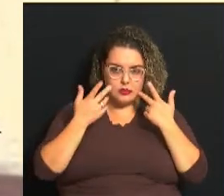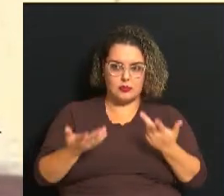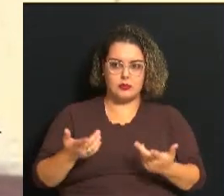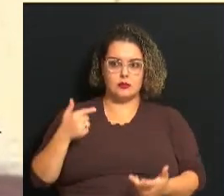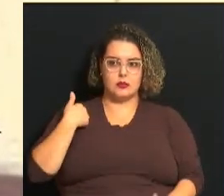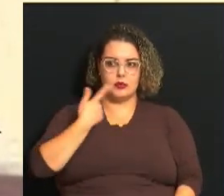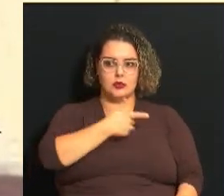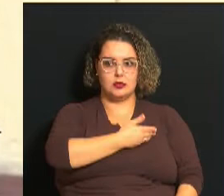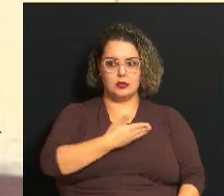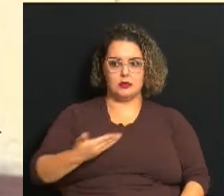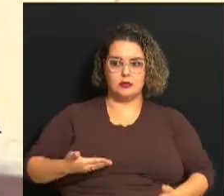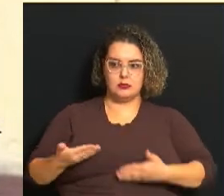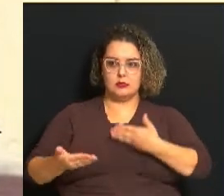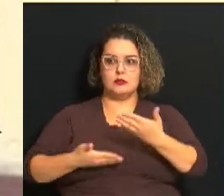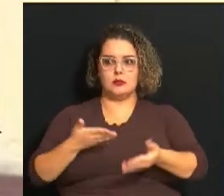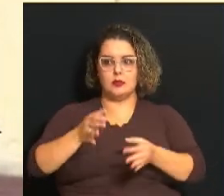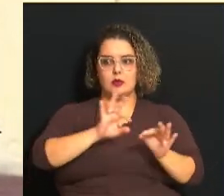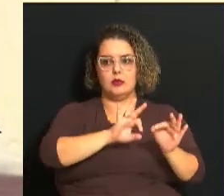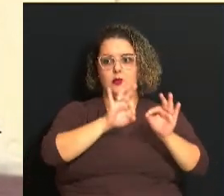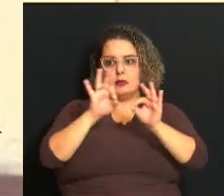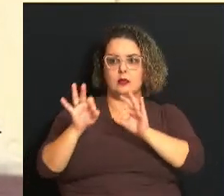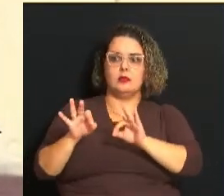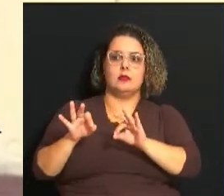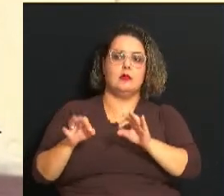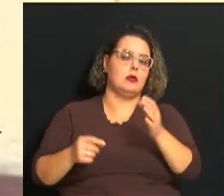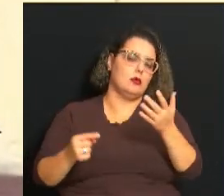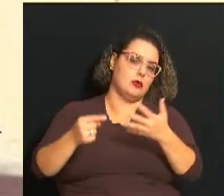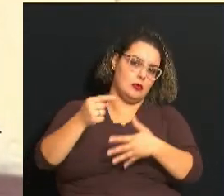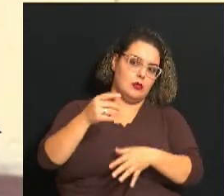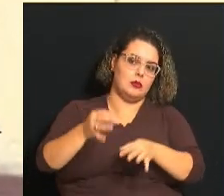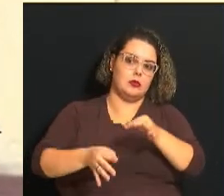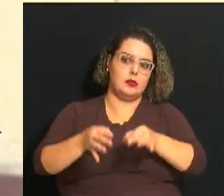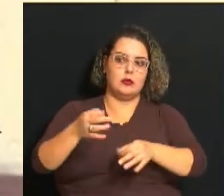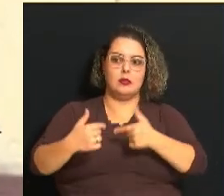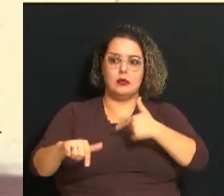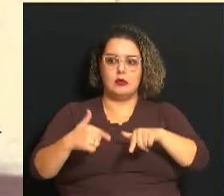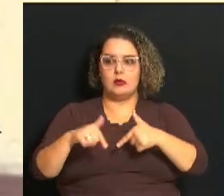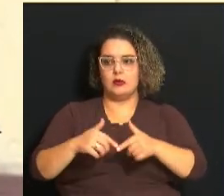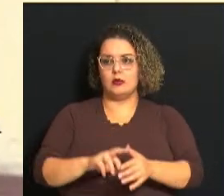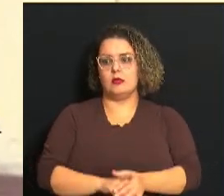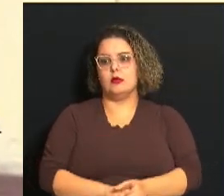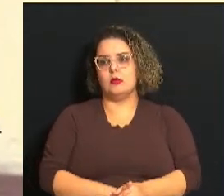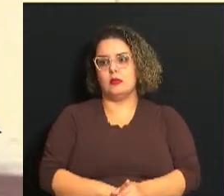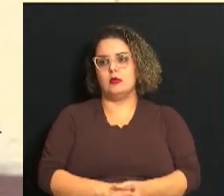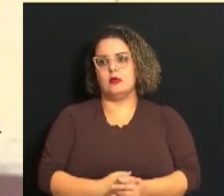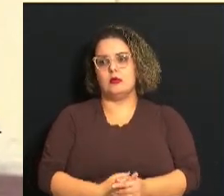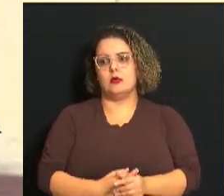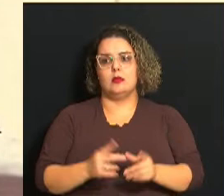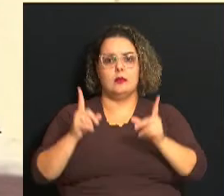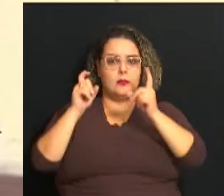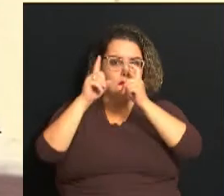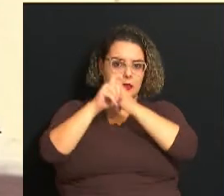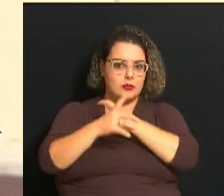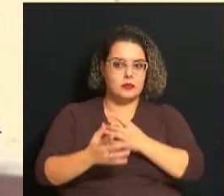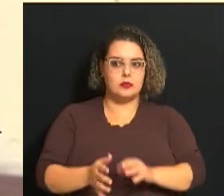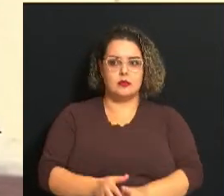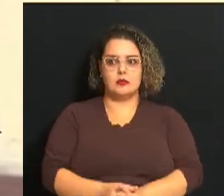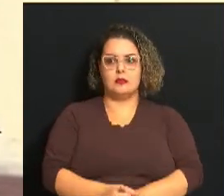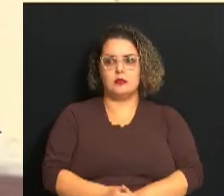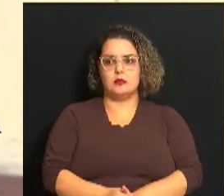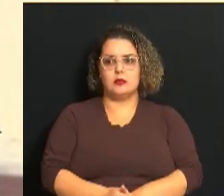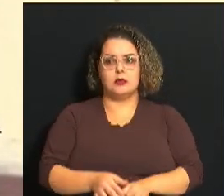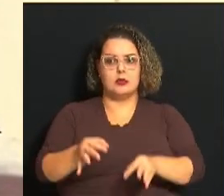servidores públicos eu acompanhei acompanha alguns casos na justiça do trabalho é muito difícil e na justiça